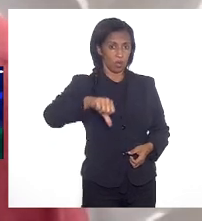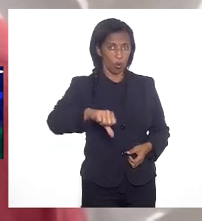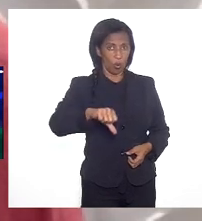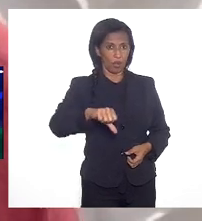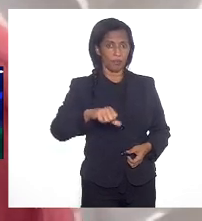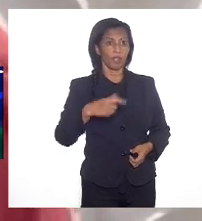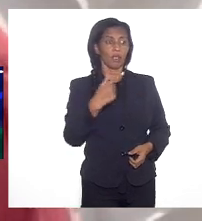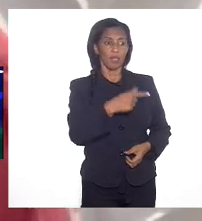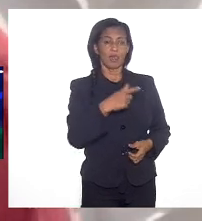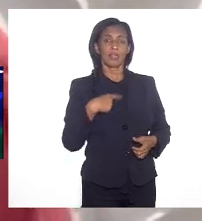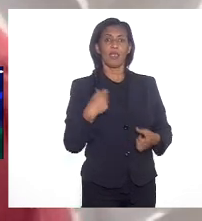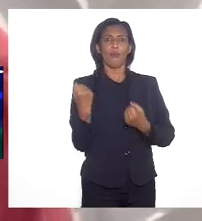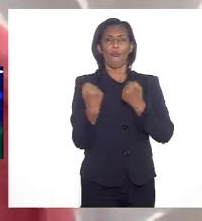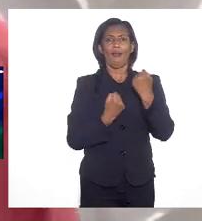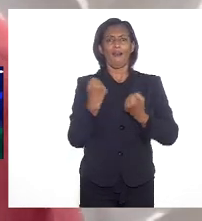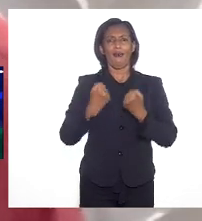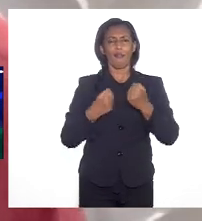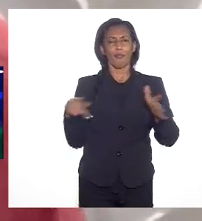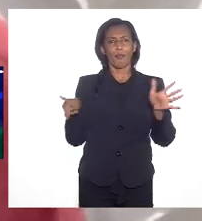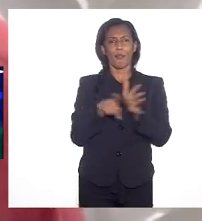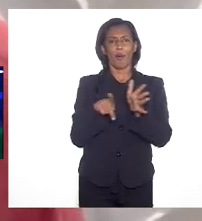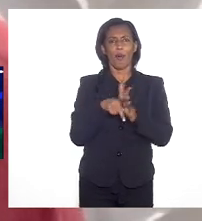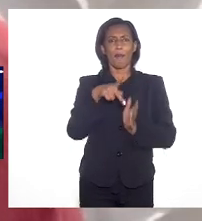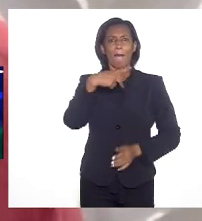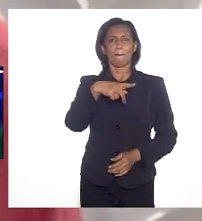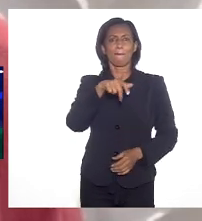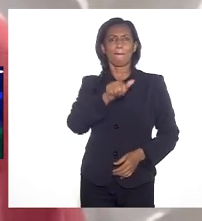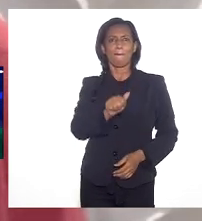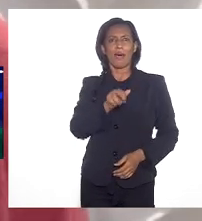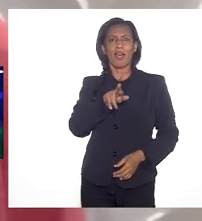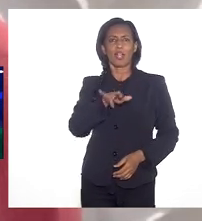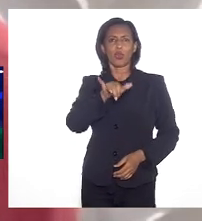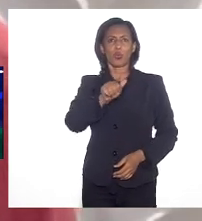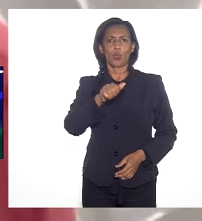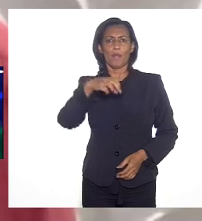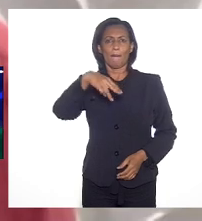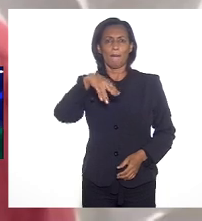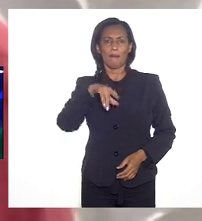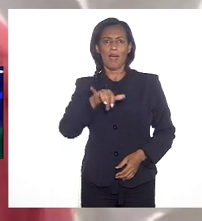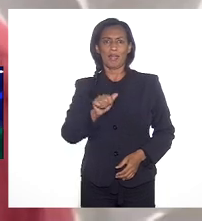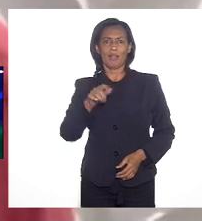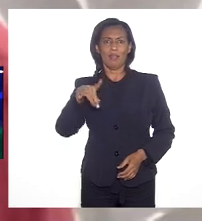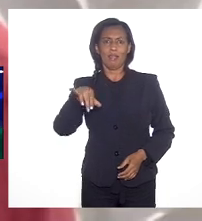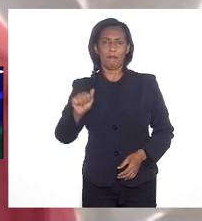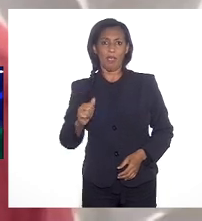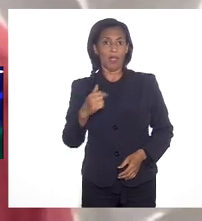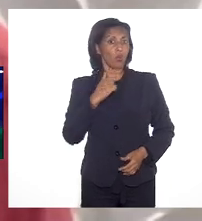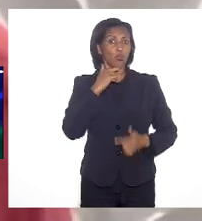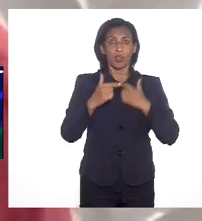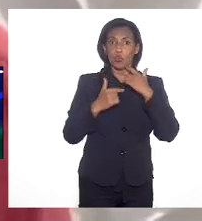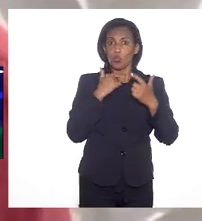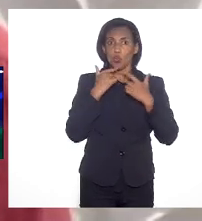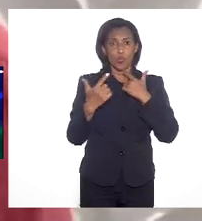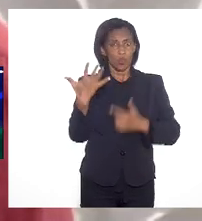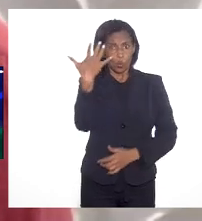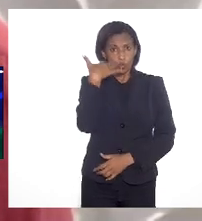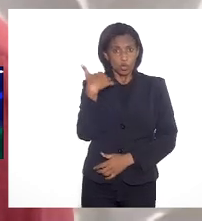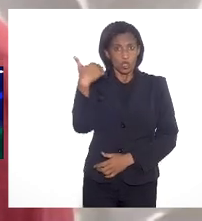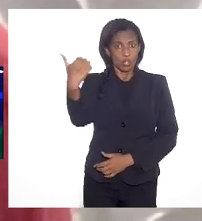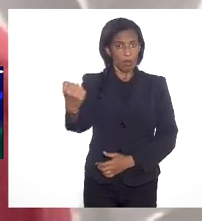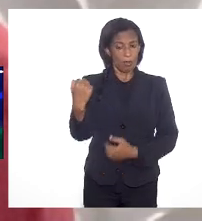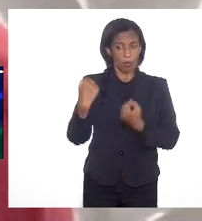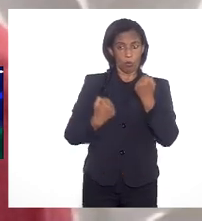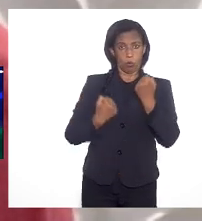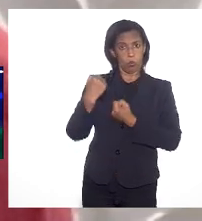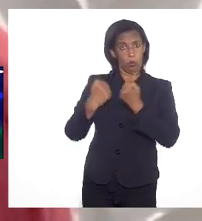a Patrulha Maria da Penha. E não há dúvidas que, em um determinado momento do atendimento às solicitações ou do que